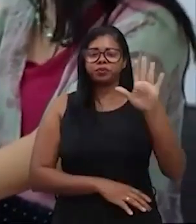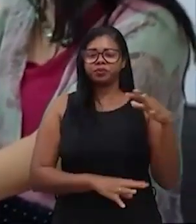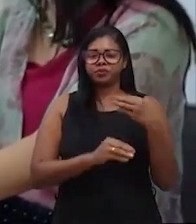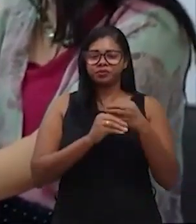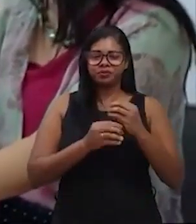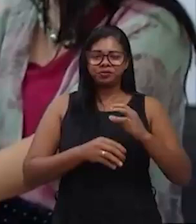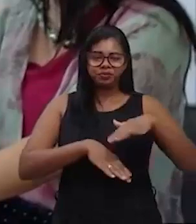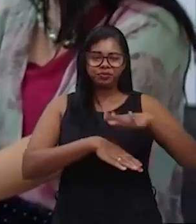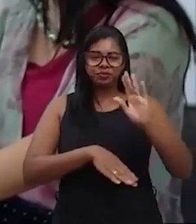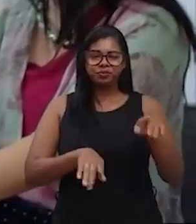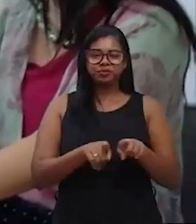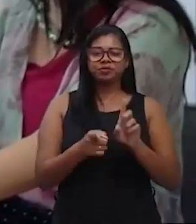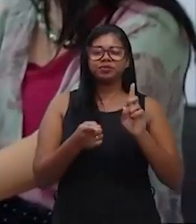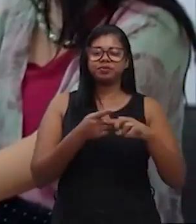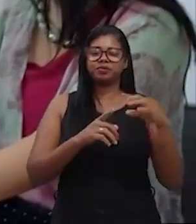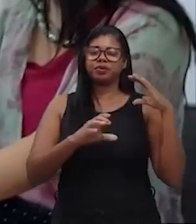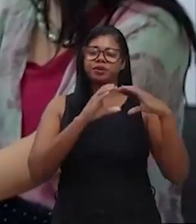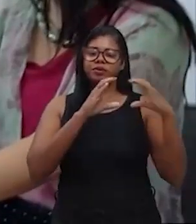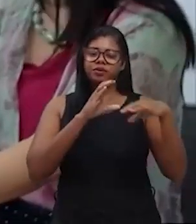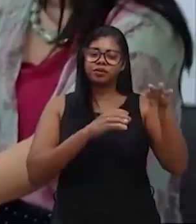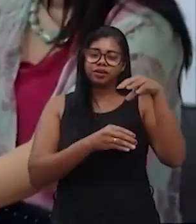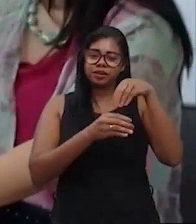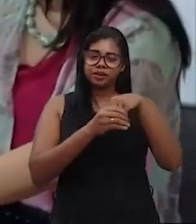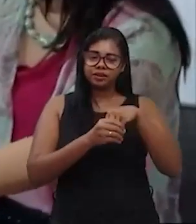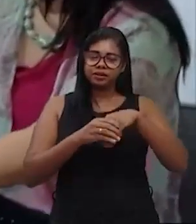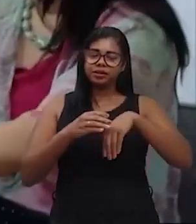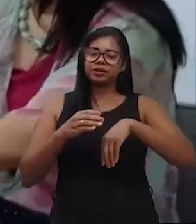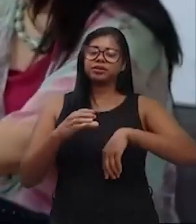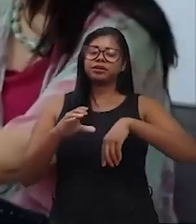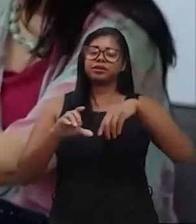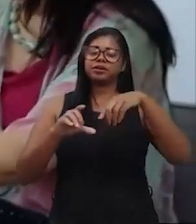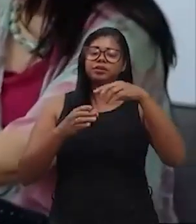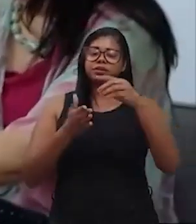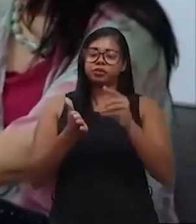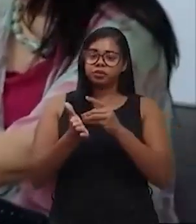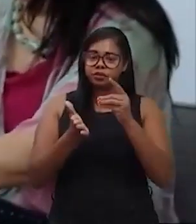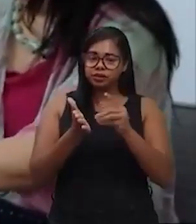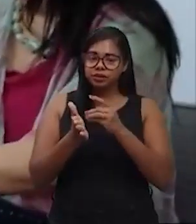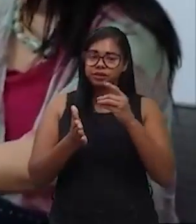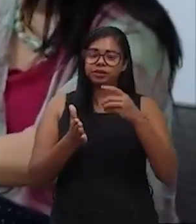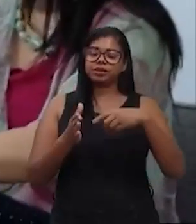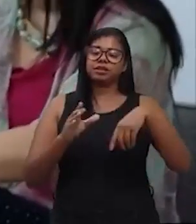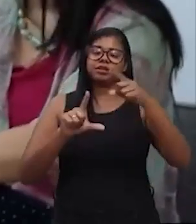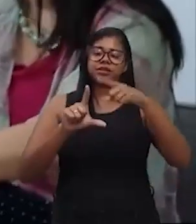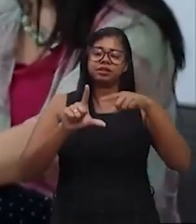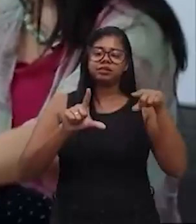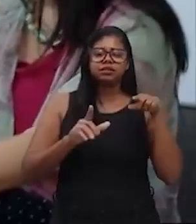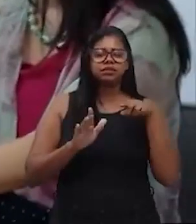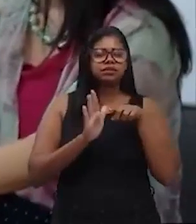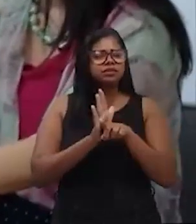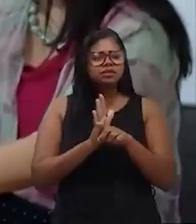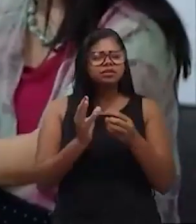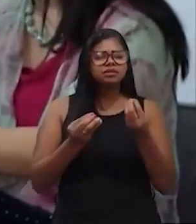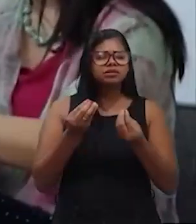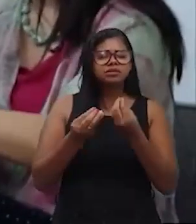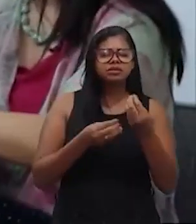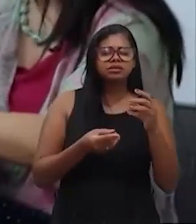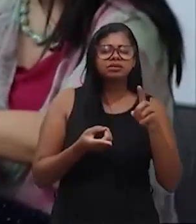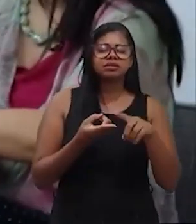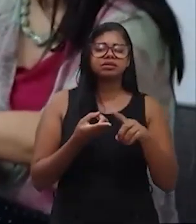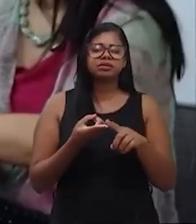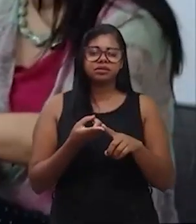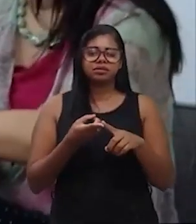geral, né? Mas com a comunicação dentro do design gráfico, a gente se pergunta muito, né? A gente